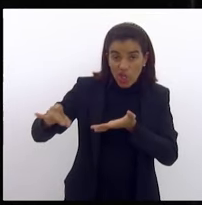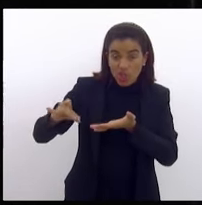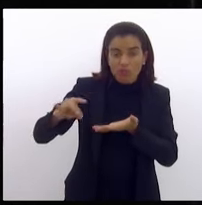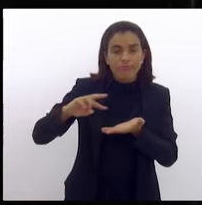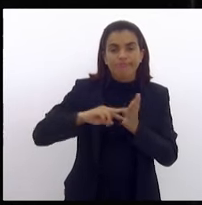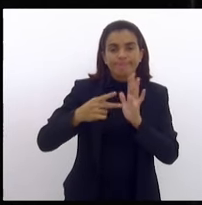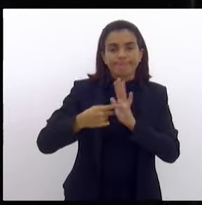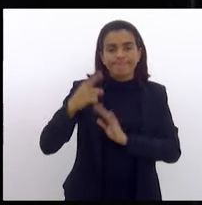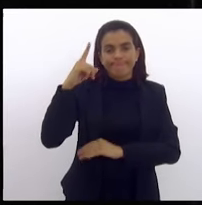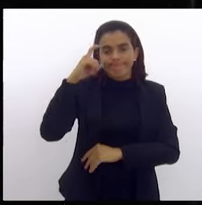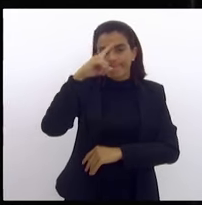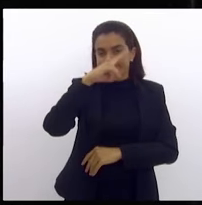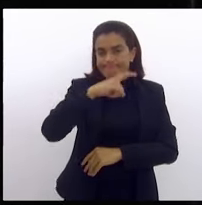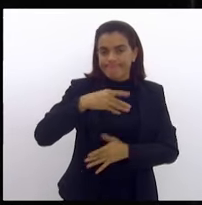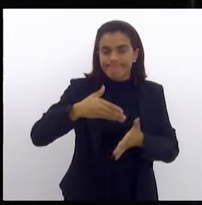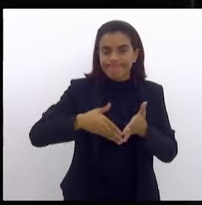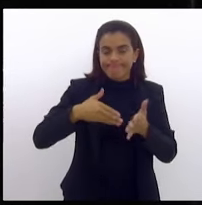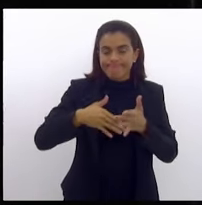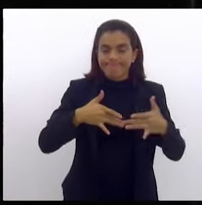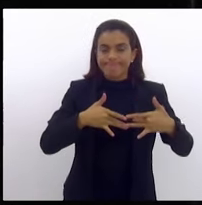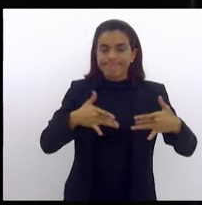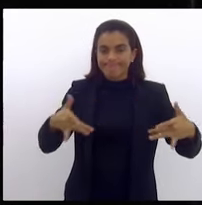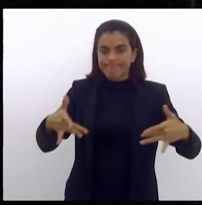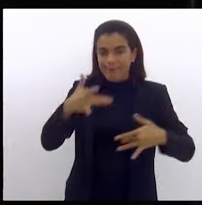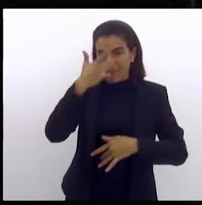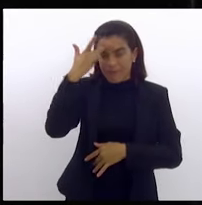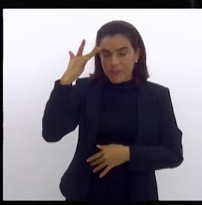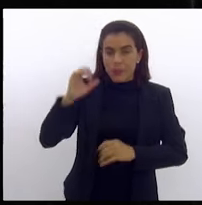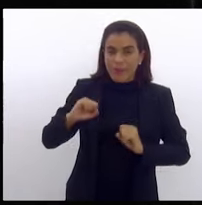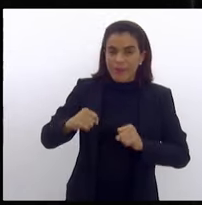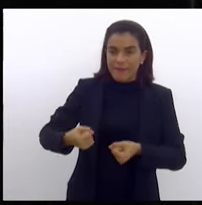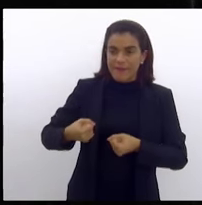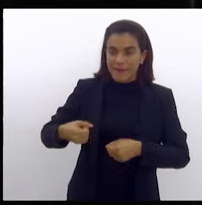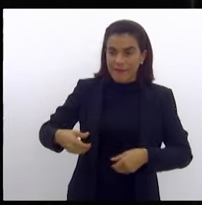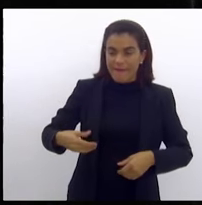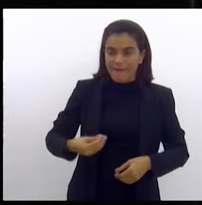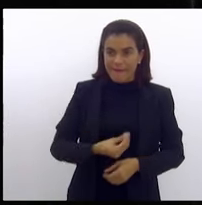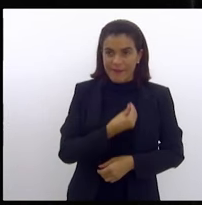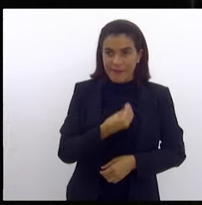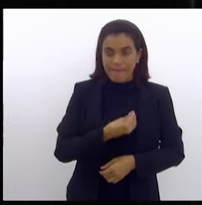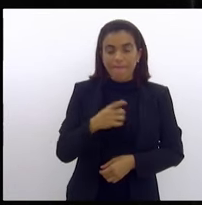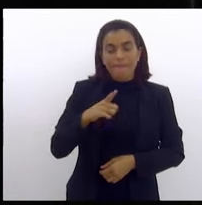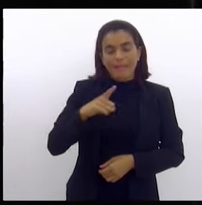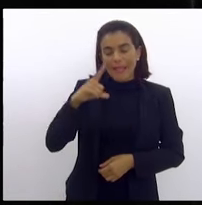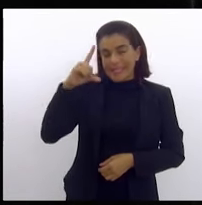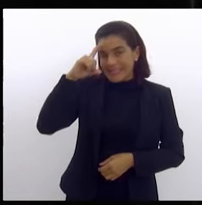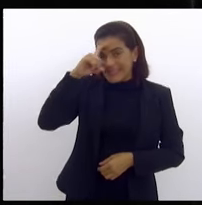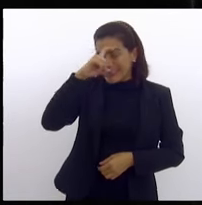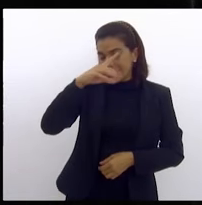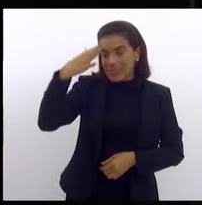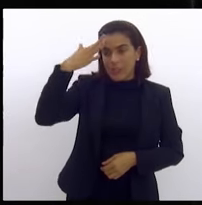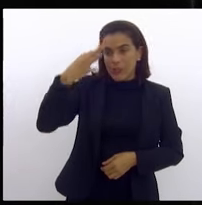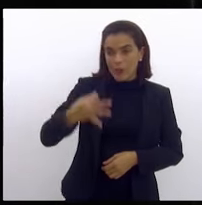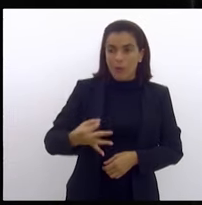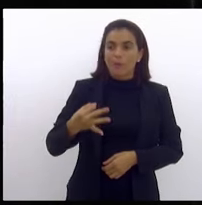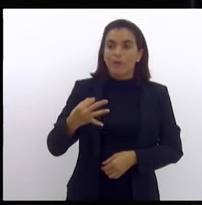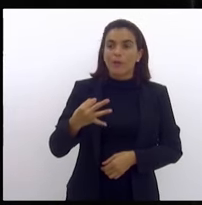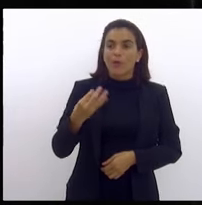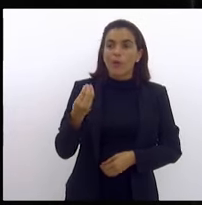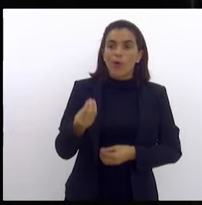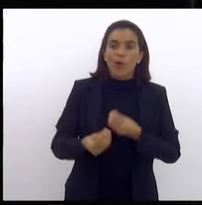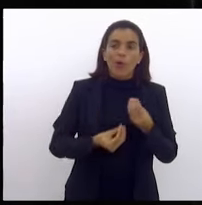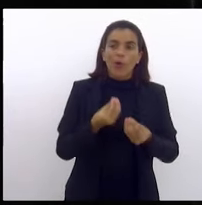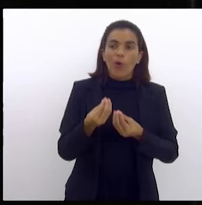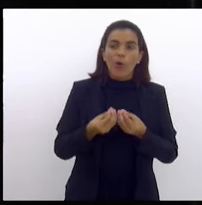muita dificuldade em ter compaixão de quem defende a vida, tem muita dificuldade em compreender como é que